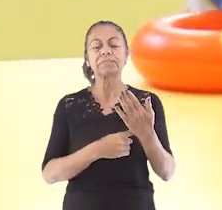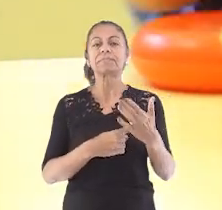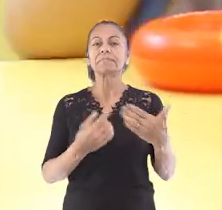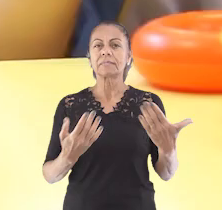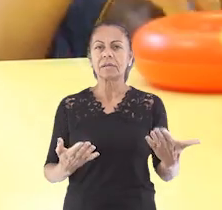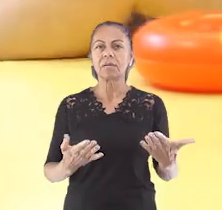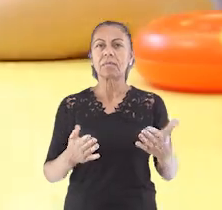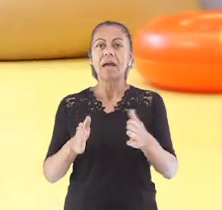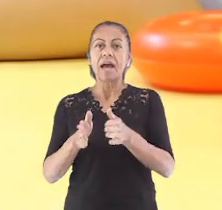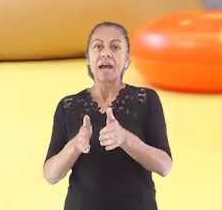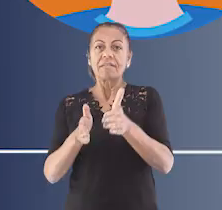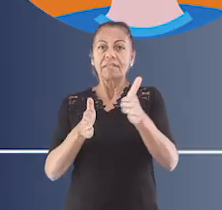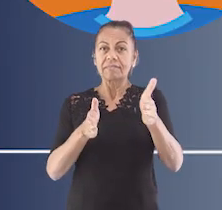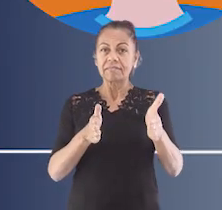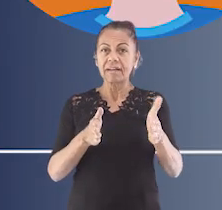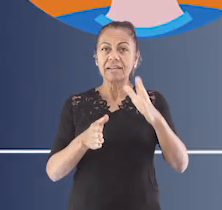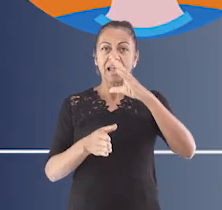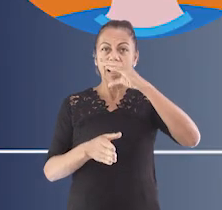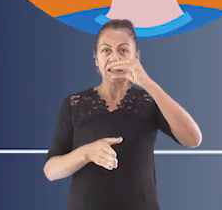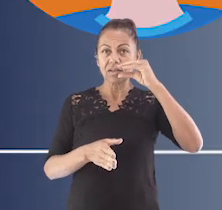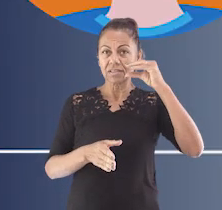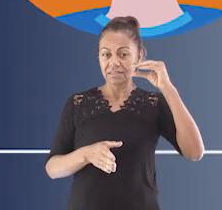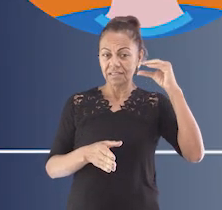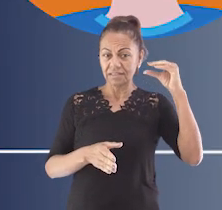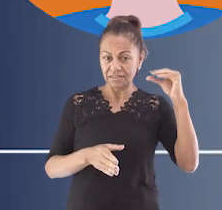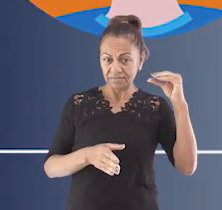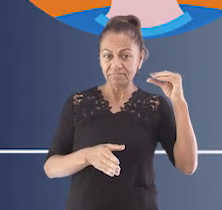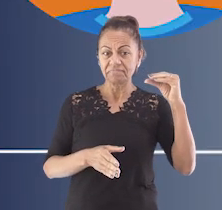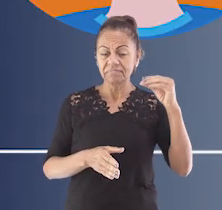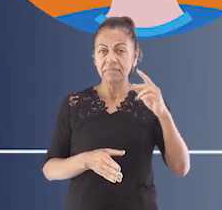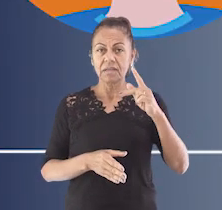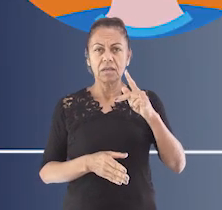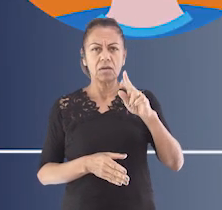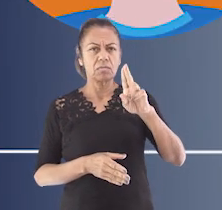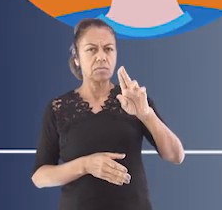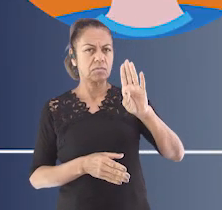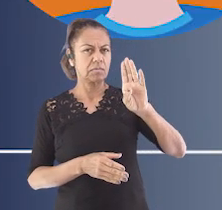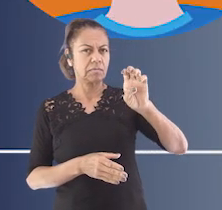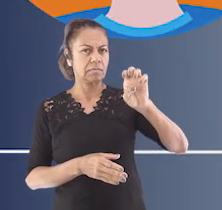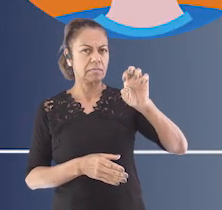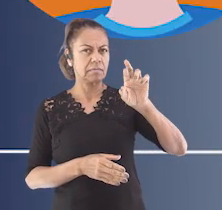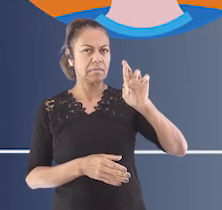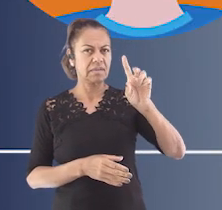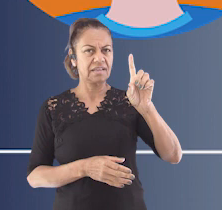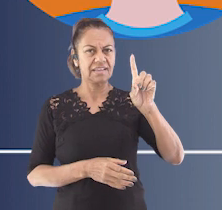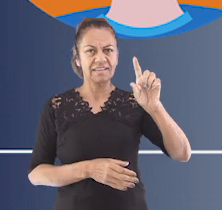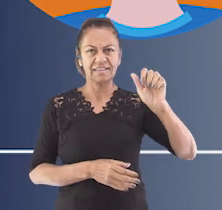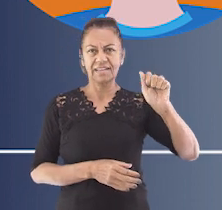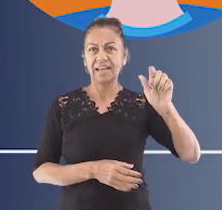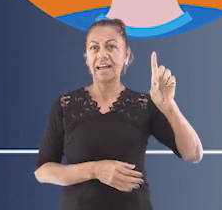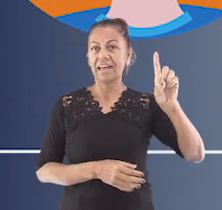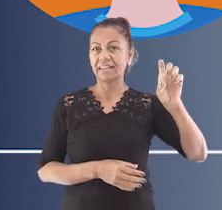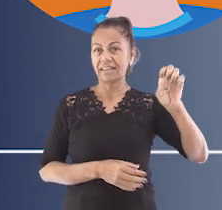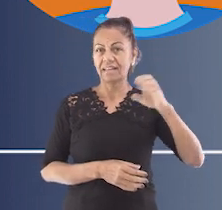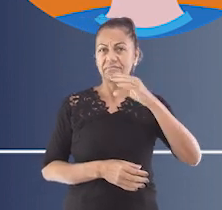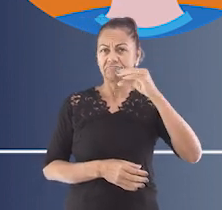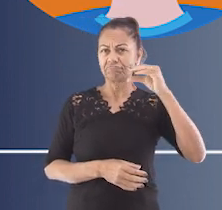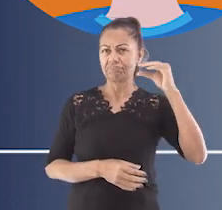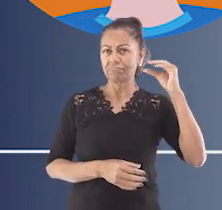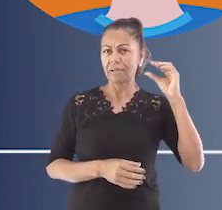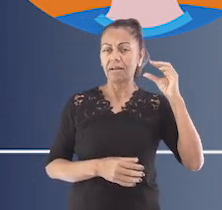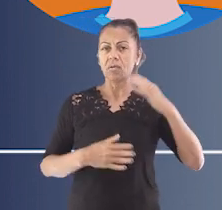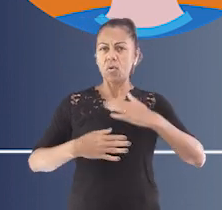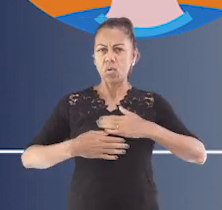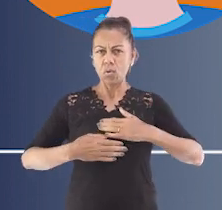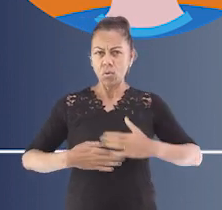pais e responsáveis. A fase da adolescência à puberdade é marcada por muitas transições.